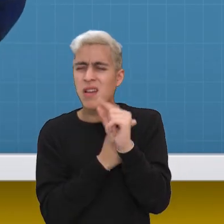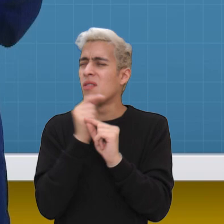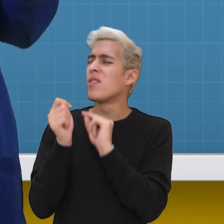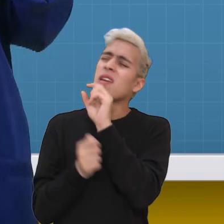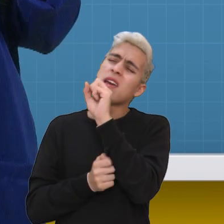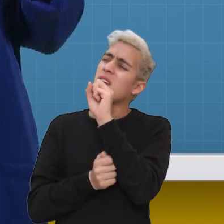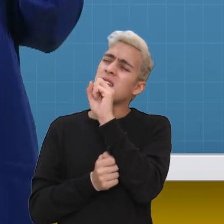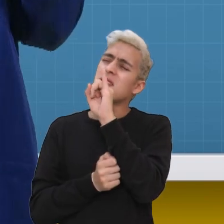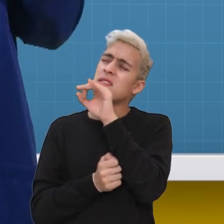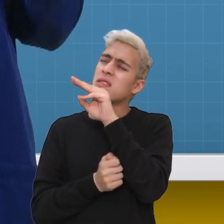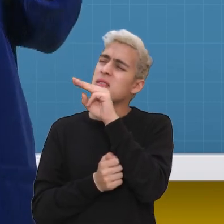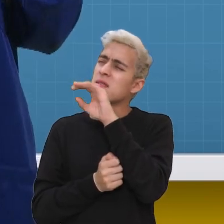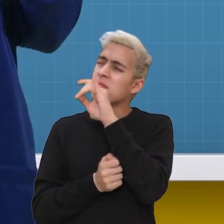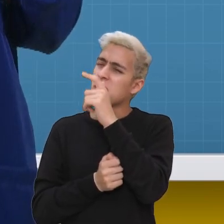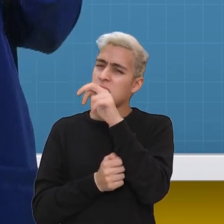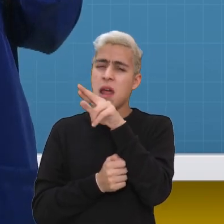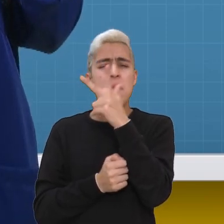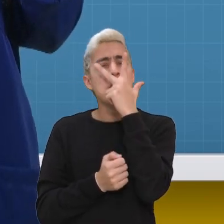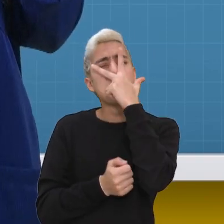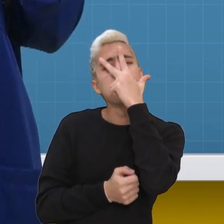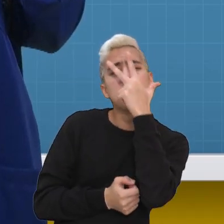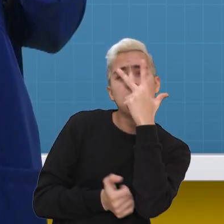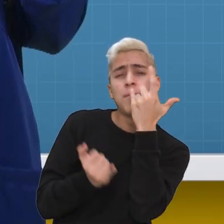O que é similar, professora? Parecido.